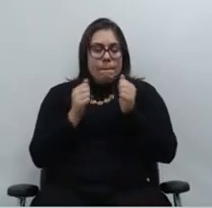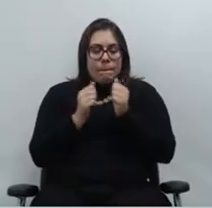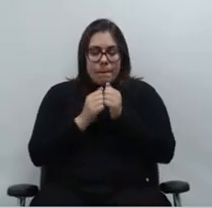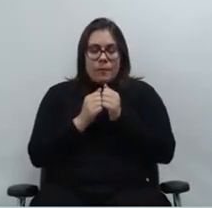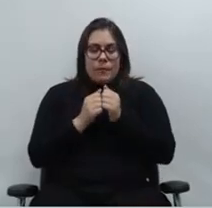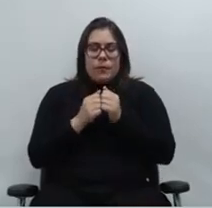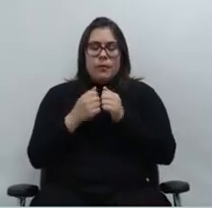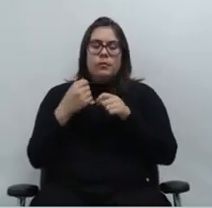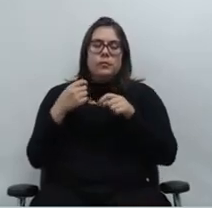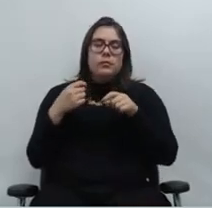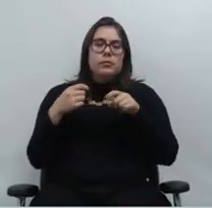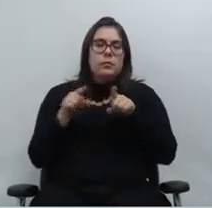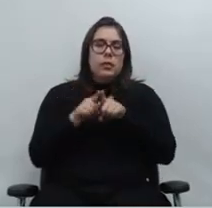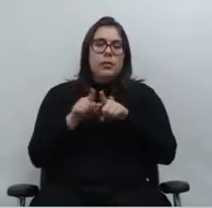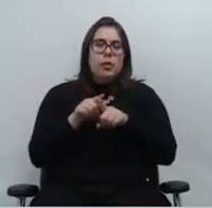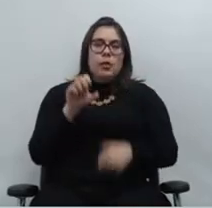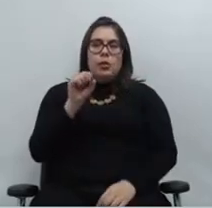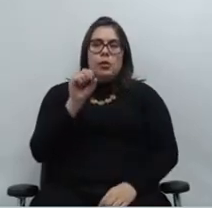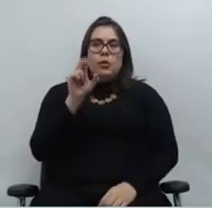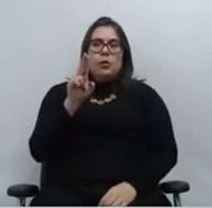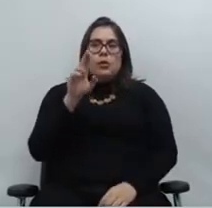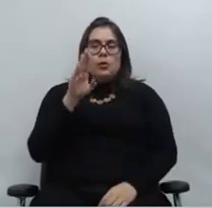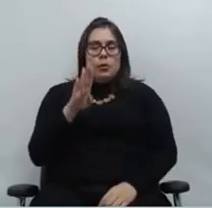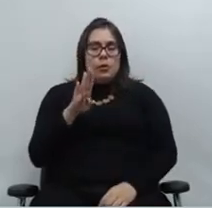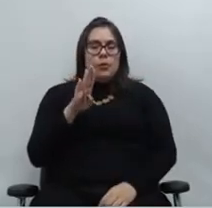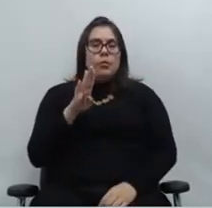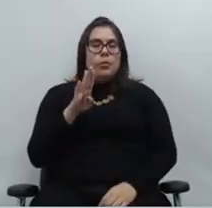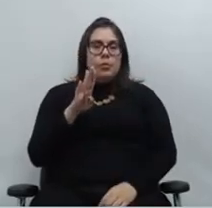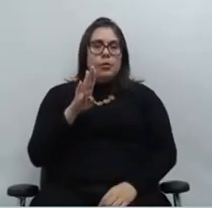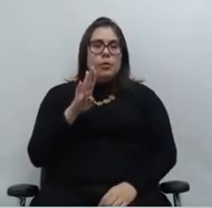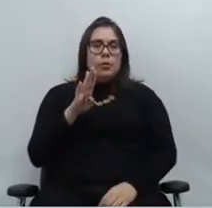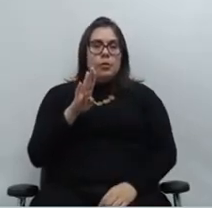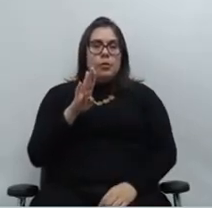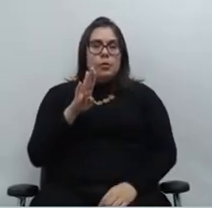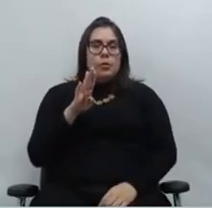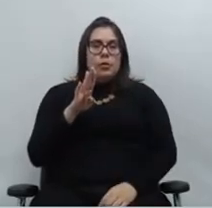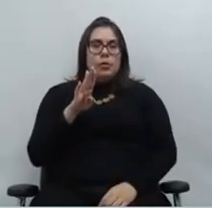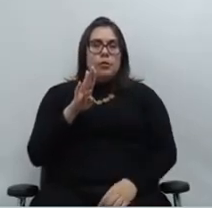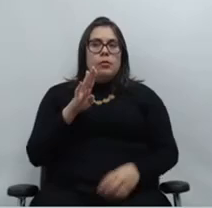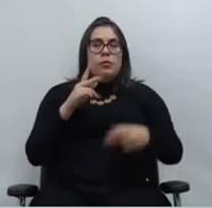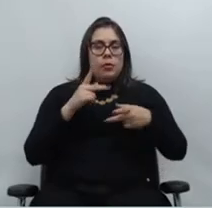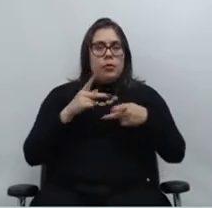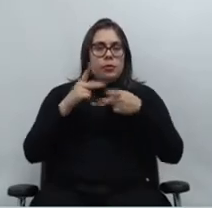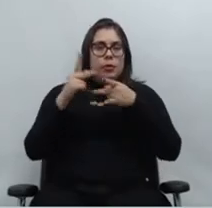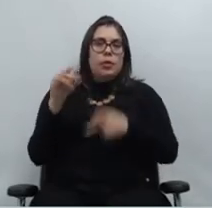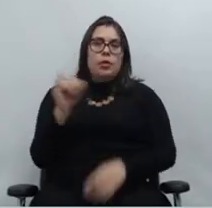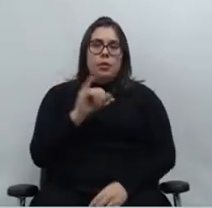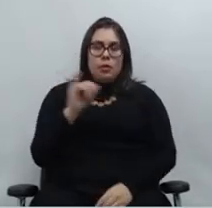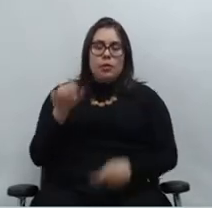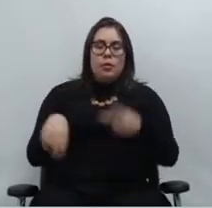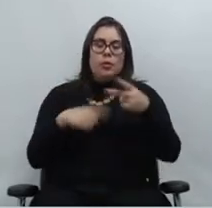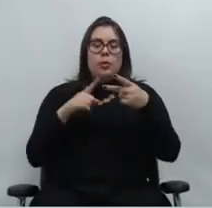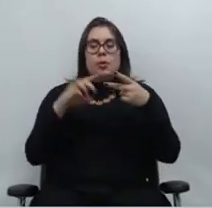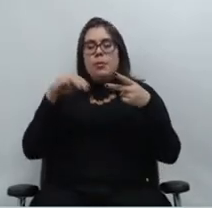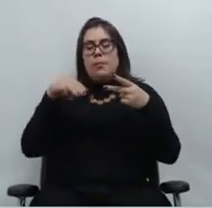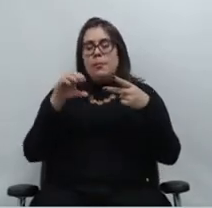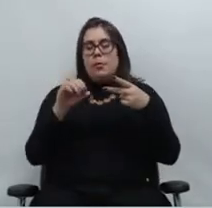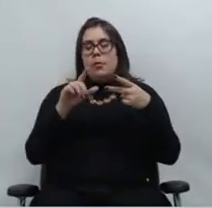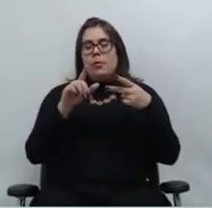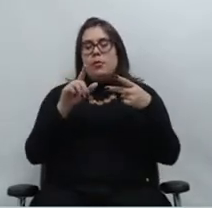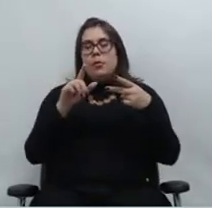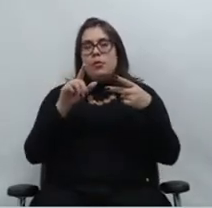que a segunda sub fez essa semana de reuniões de monitoramento com as unidades. Aí eu fiz Itapesbi, Mogi das Cruzes, na capital com